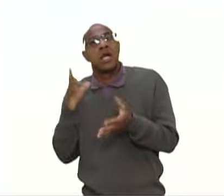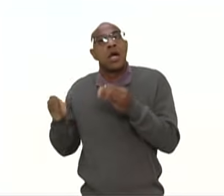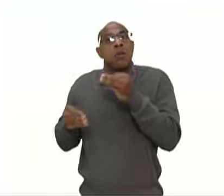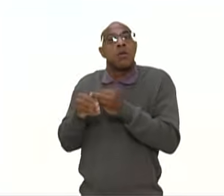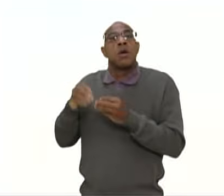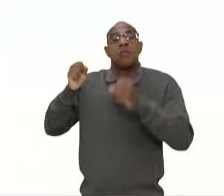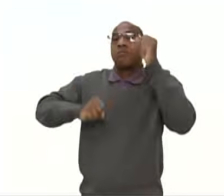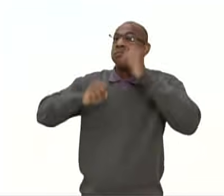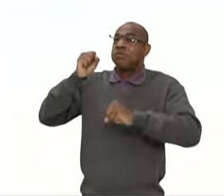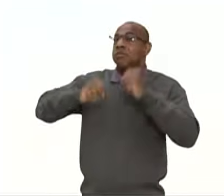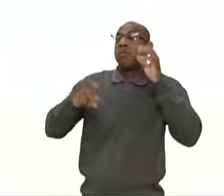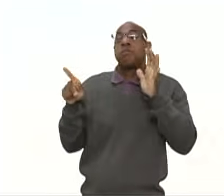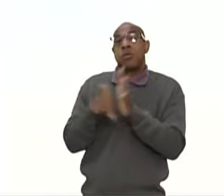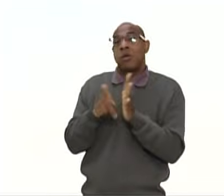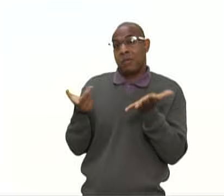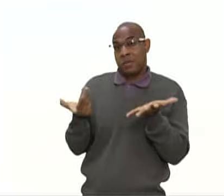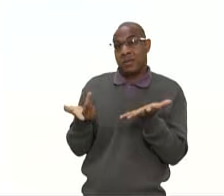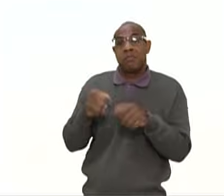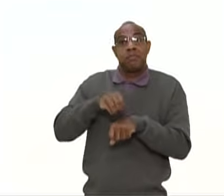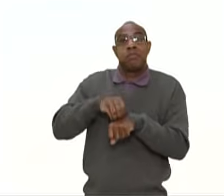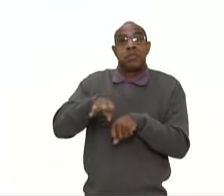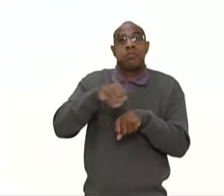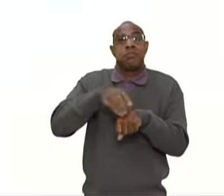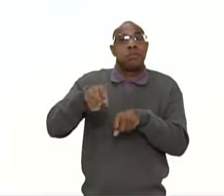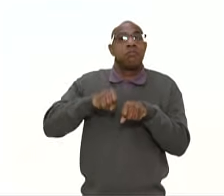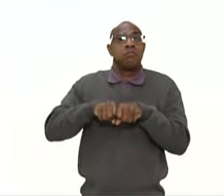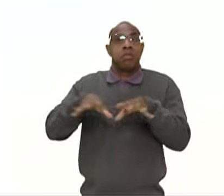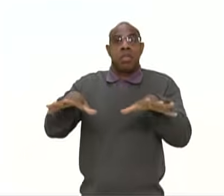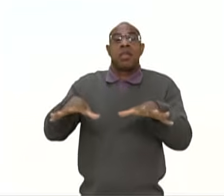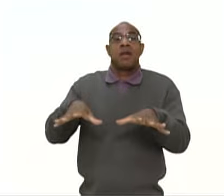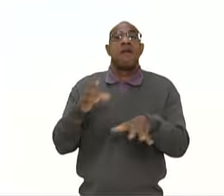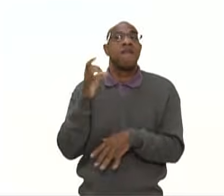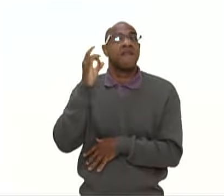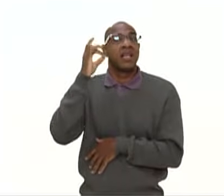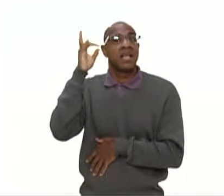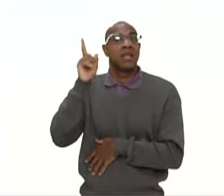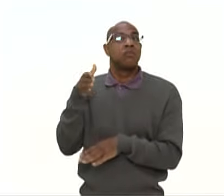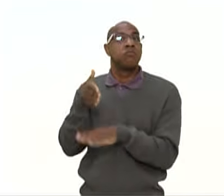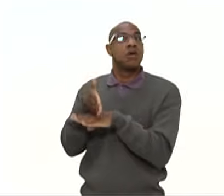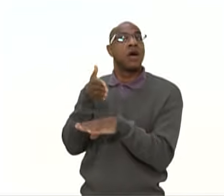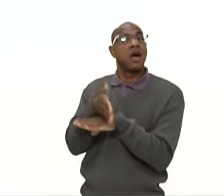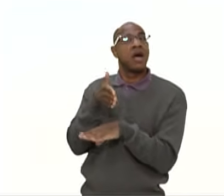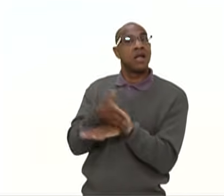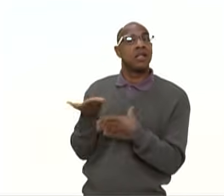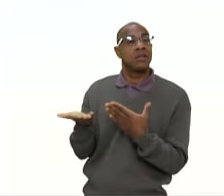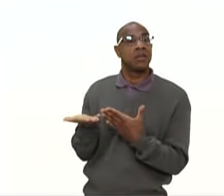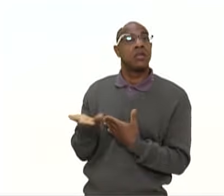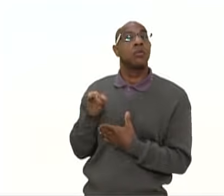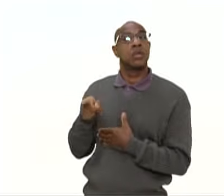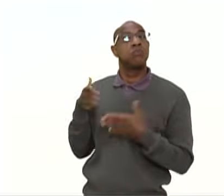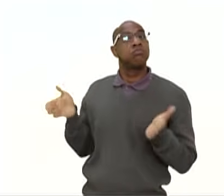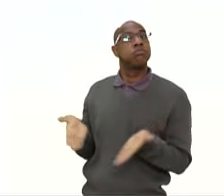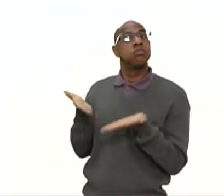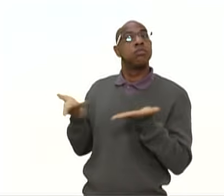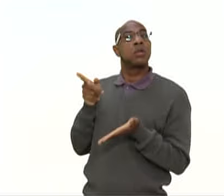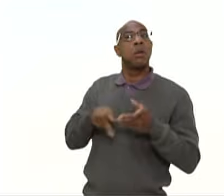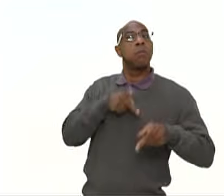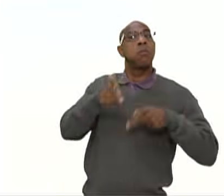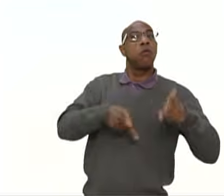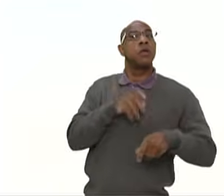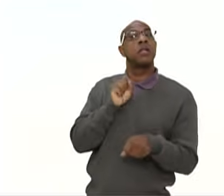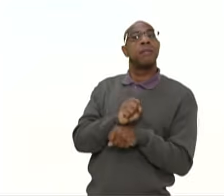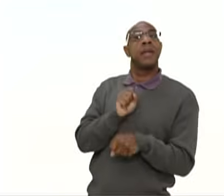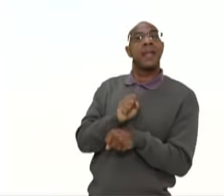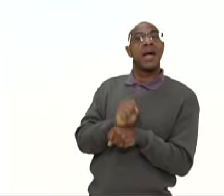industriais, fabricados em série e distribuídos amplamente, facilitando seu acesso. Isso estimula o público a